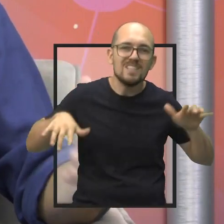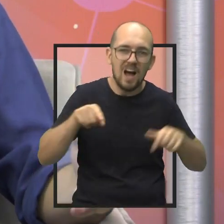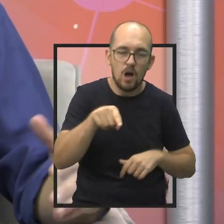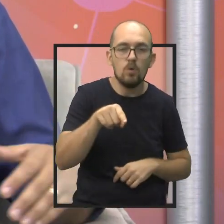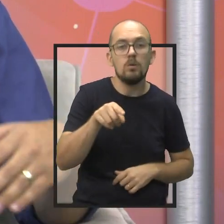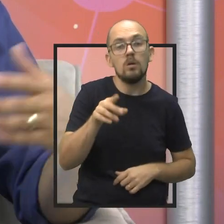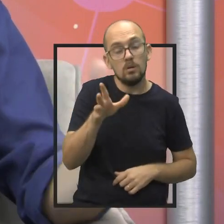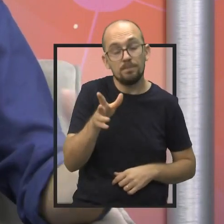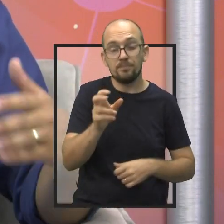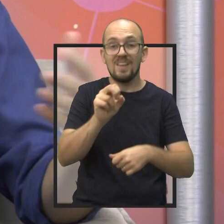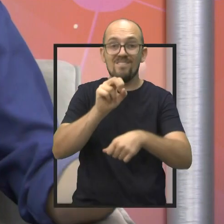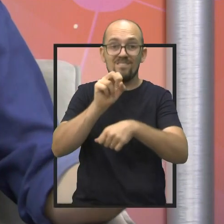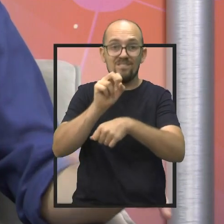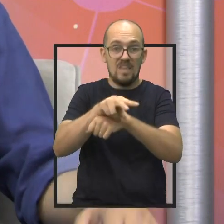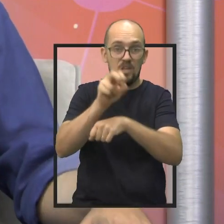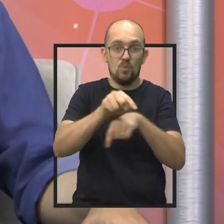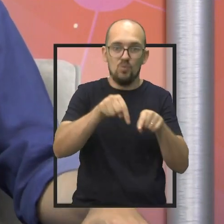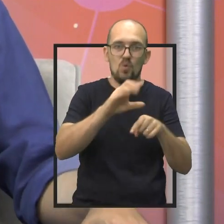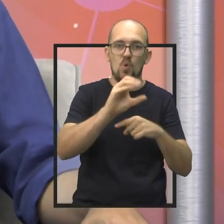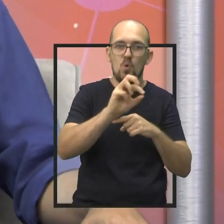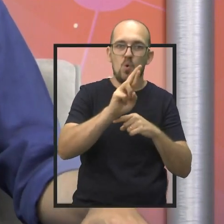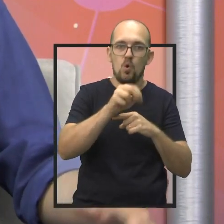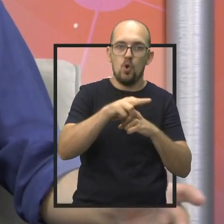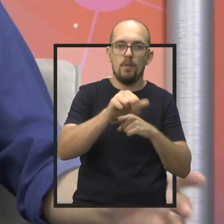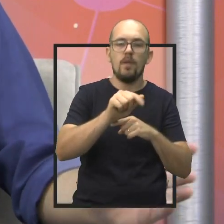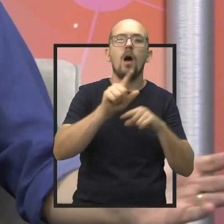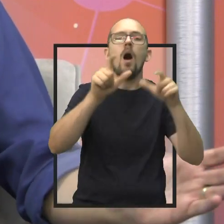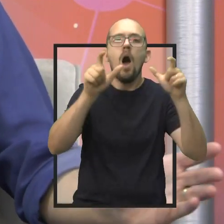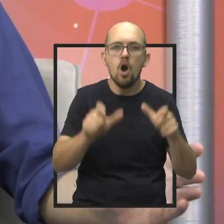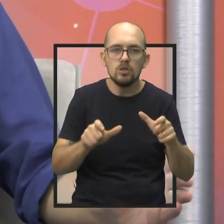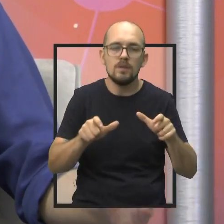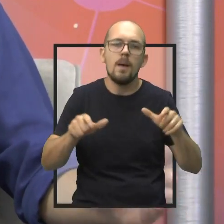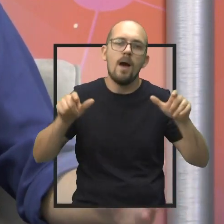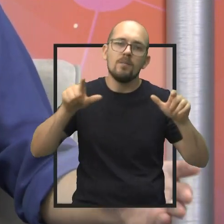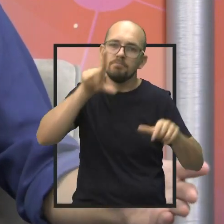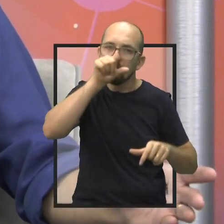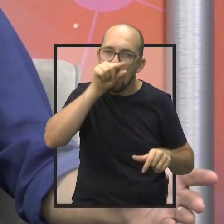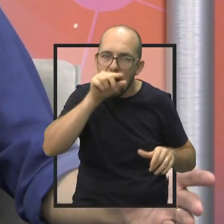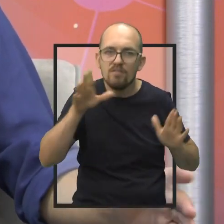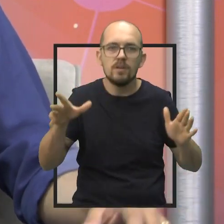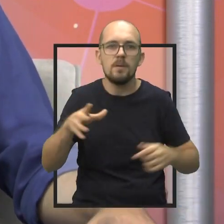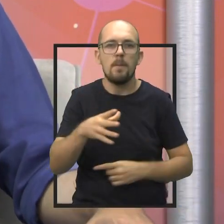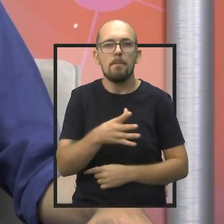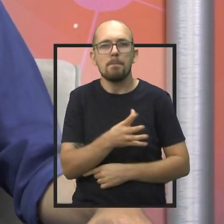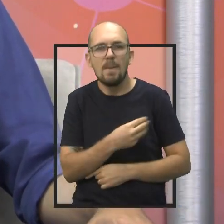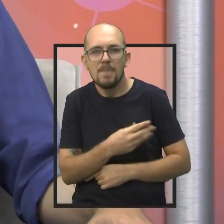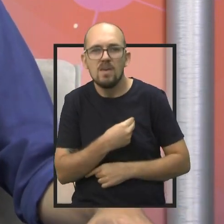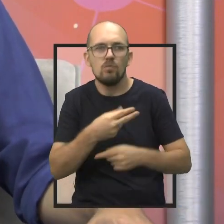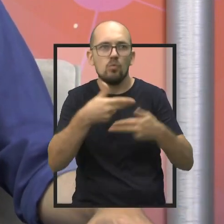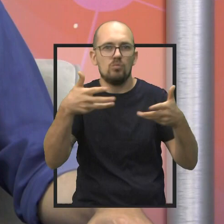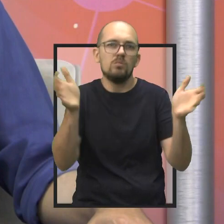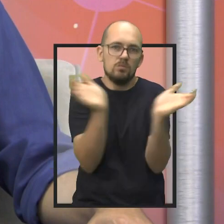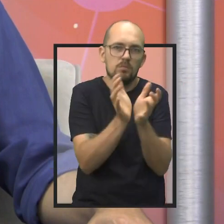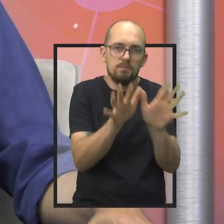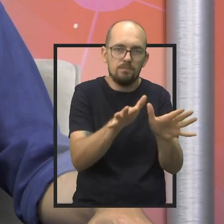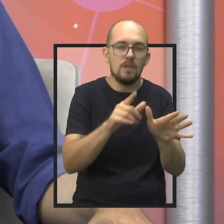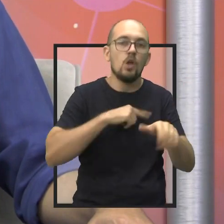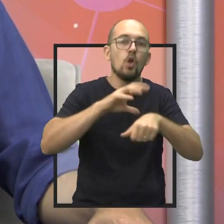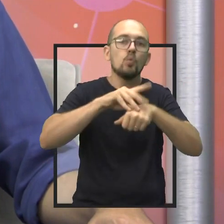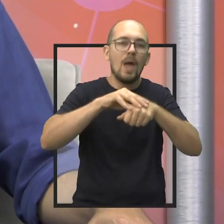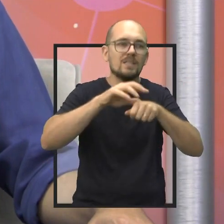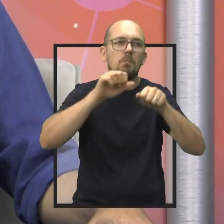causa infecções em mamíferos e aves, né? Ele causa uma zoonose, né? E no caso